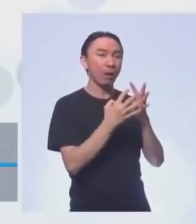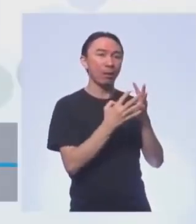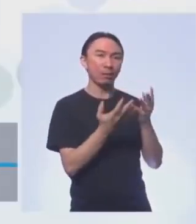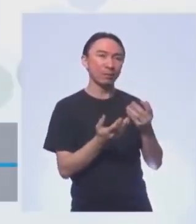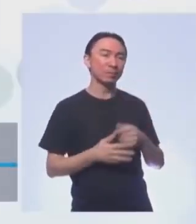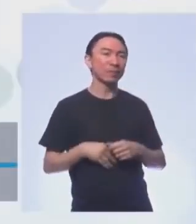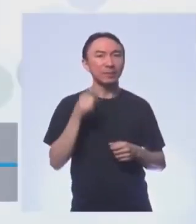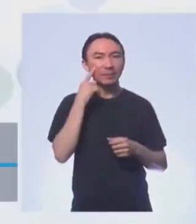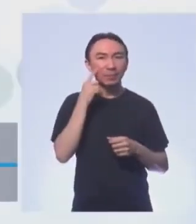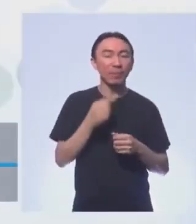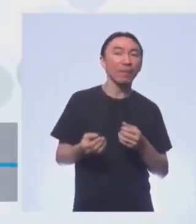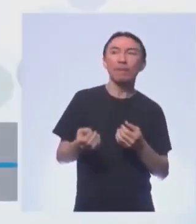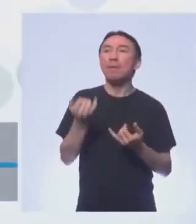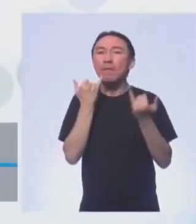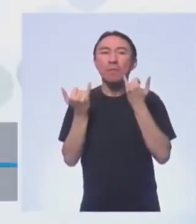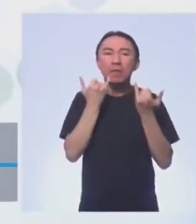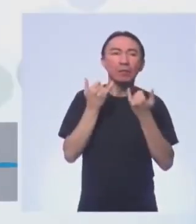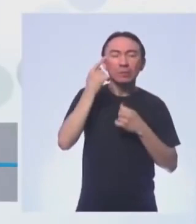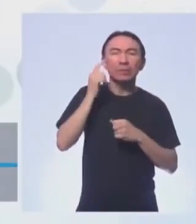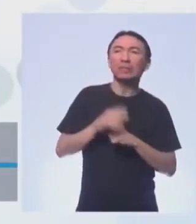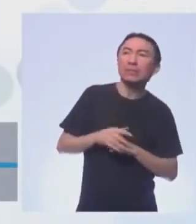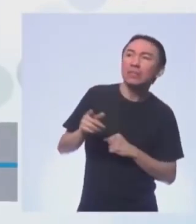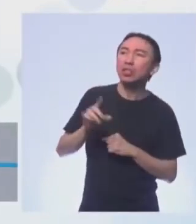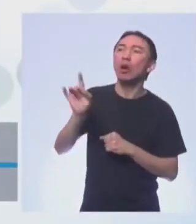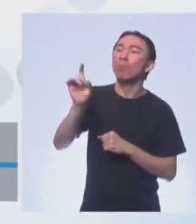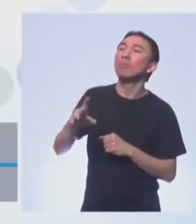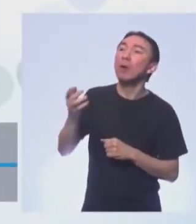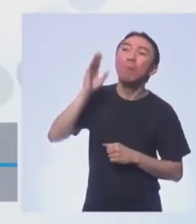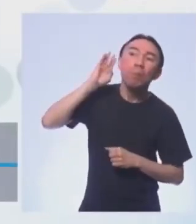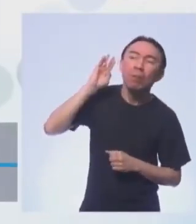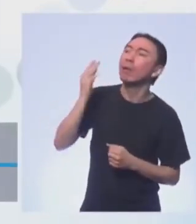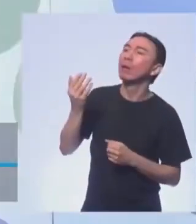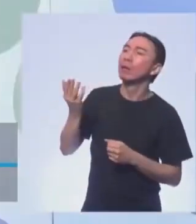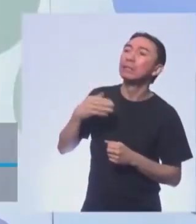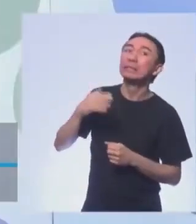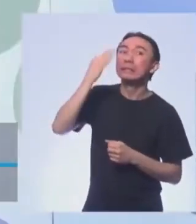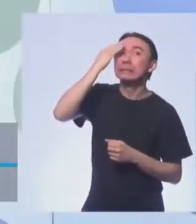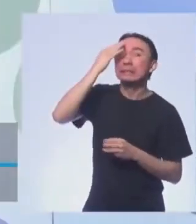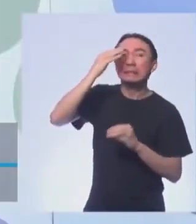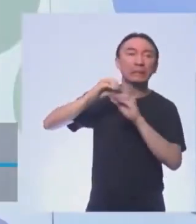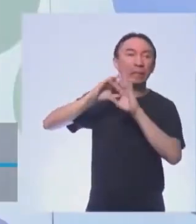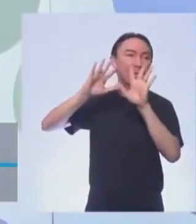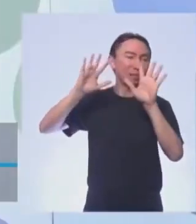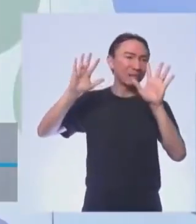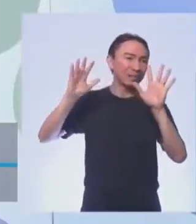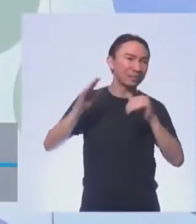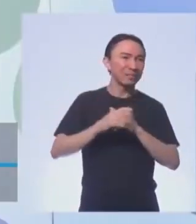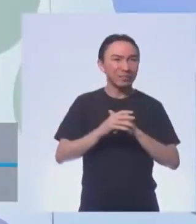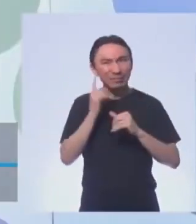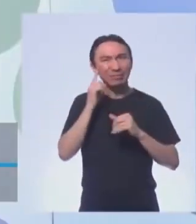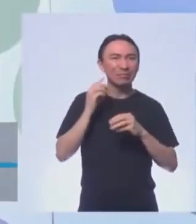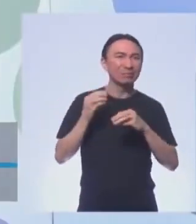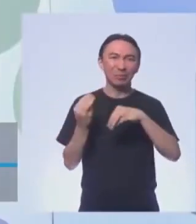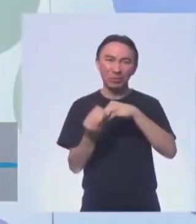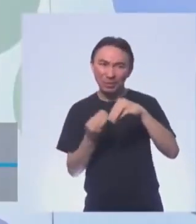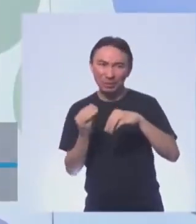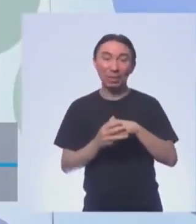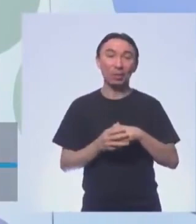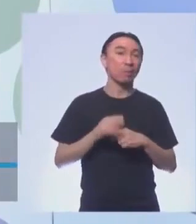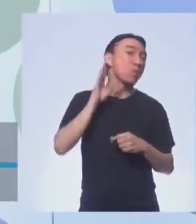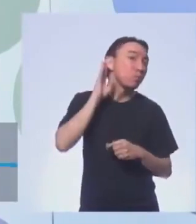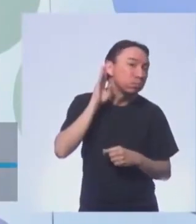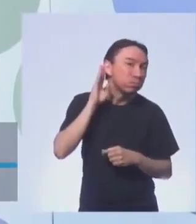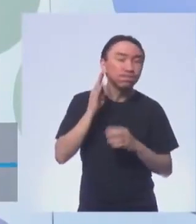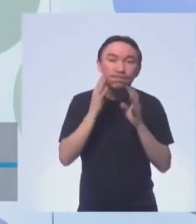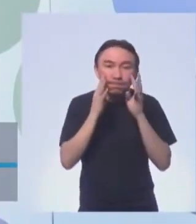as informações ou você consegue, por exemplo, entender só de ouvir alguém falar eu muito acho facilmente? Que um pouco dos dois. Acredito que se eu ouvir é melhor. É? Mas